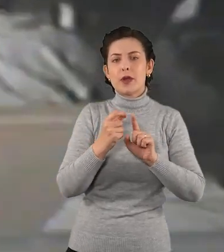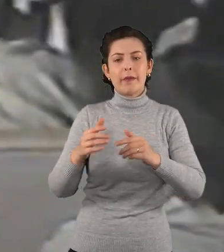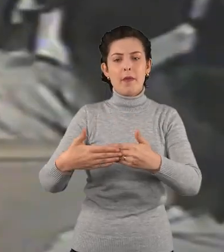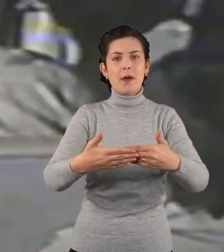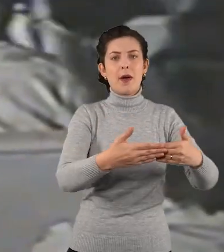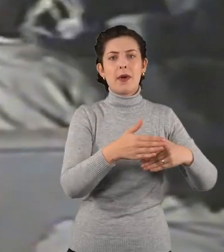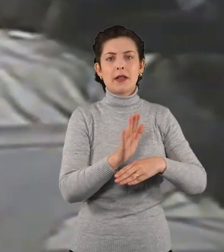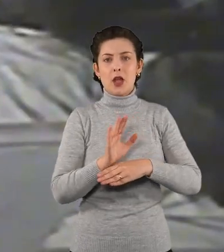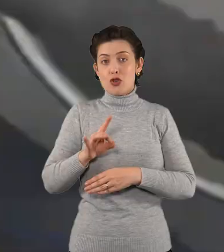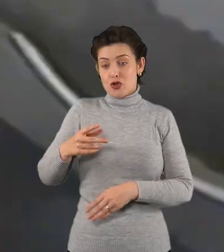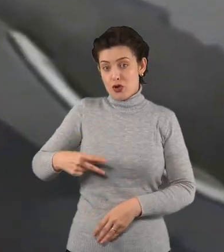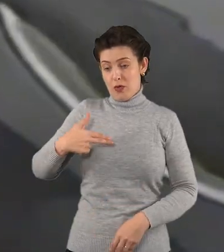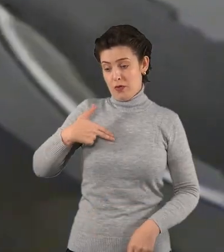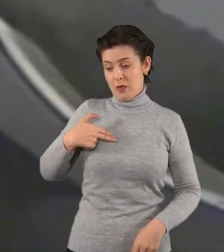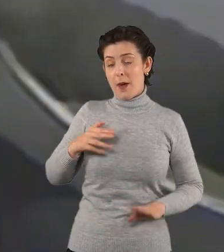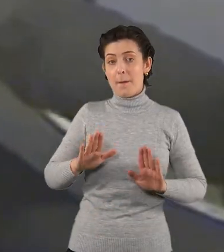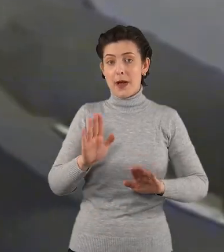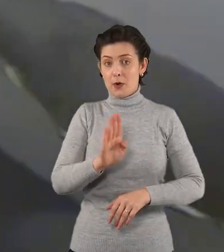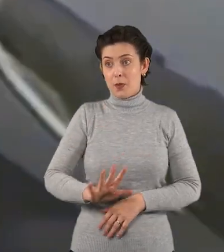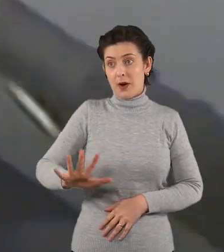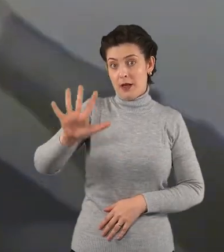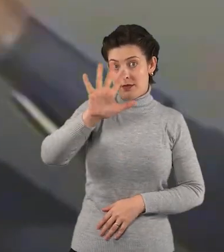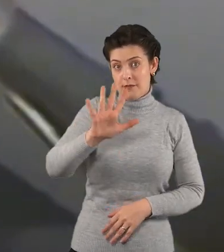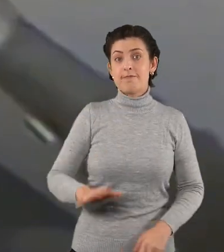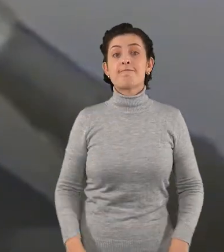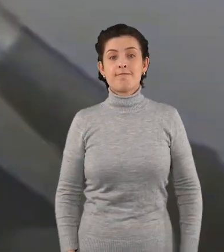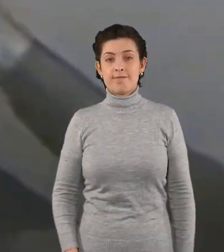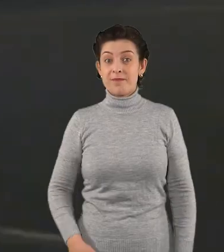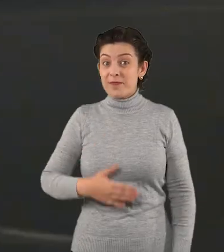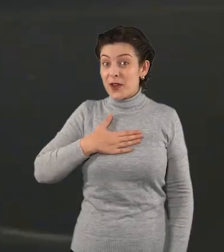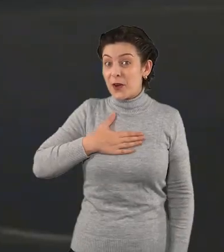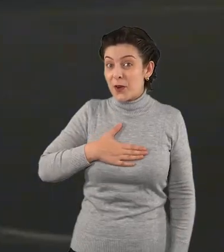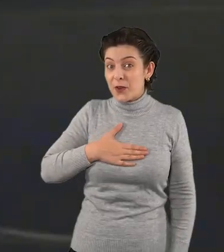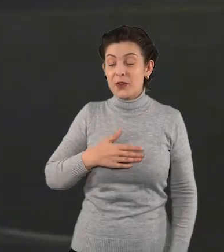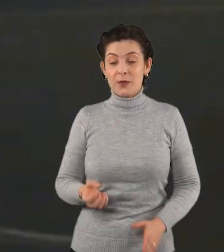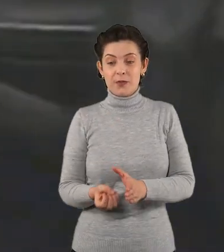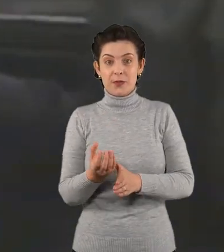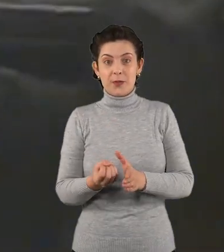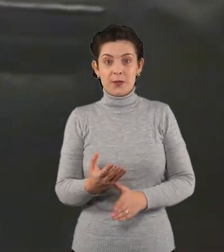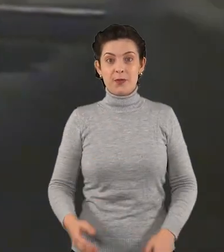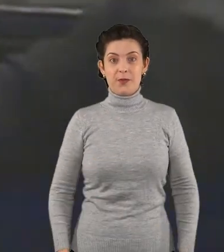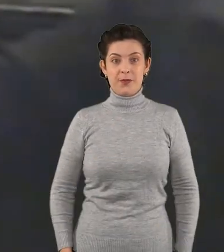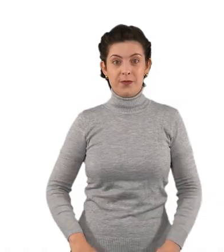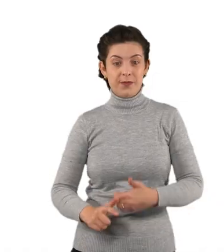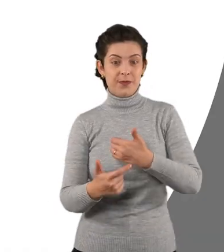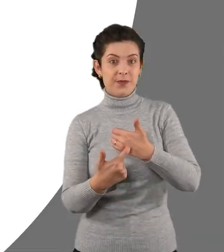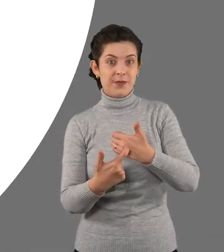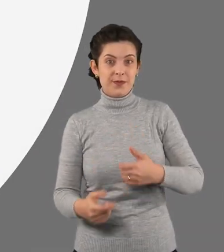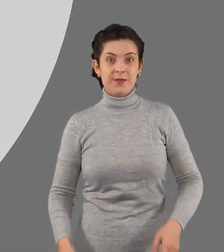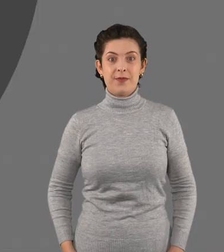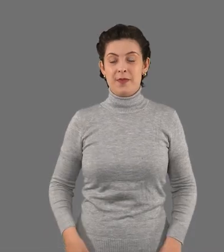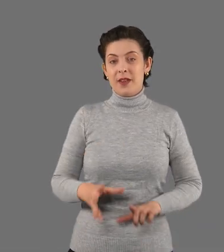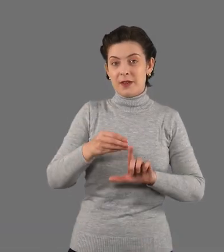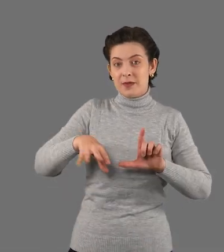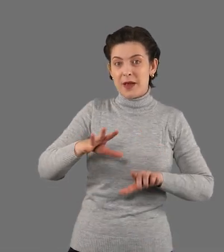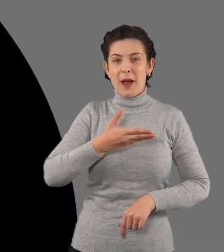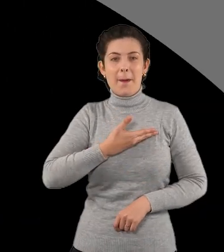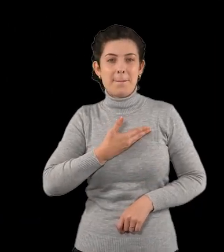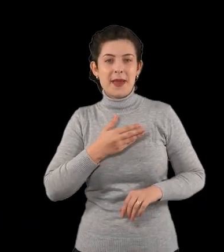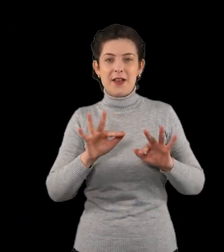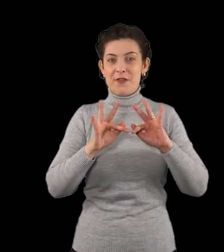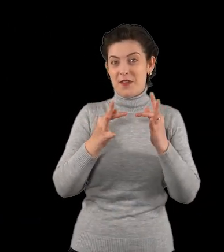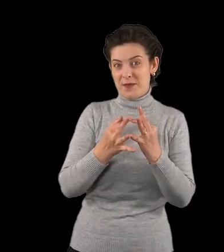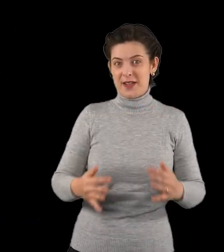econômicos e sociais que levaram ao fechamento dos cinemas, não somente em São Borja, mas no Brasil todo. Se você gostou dessa